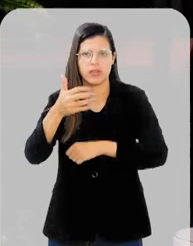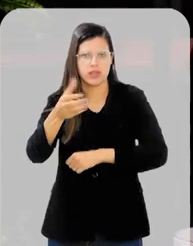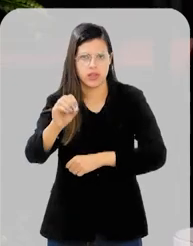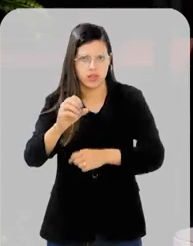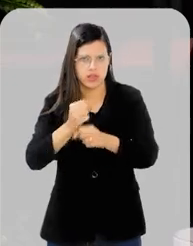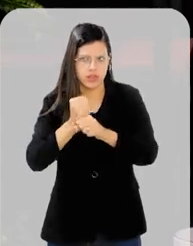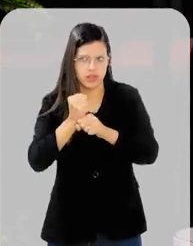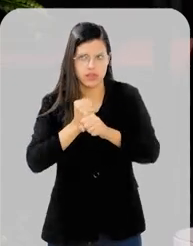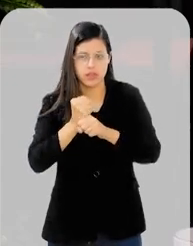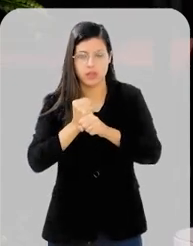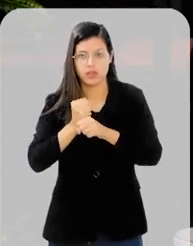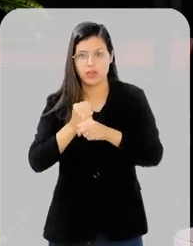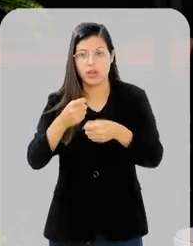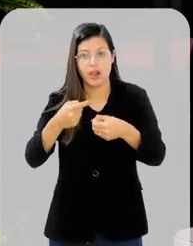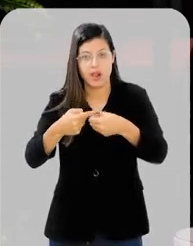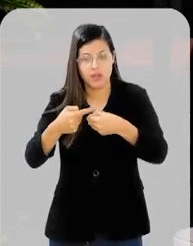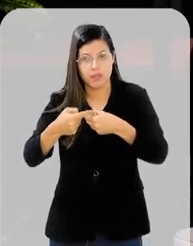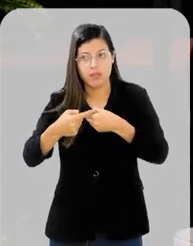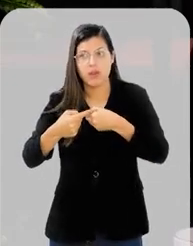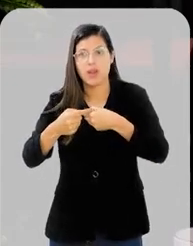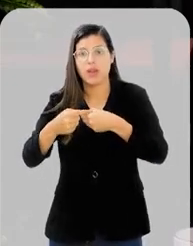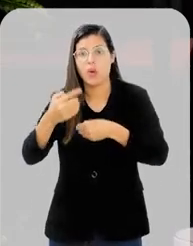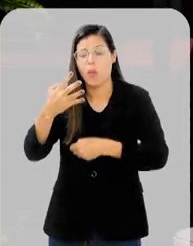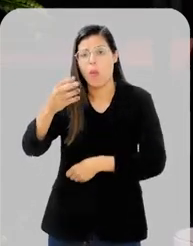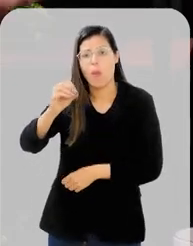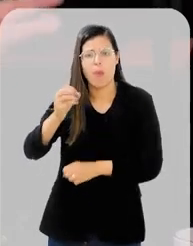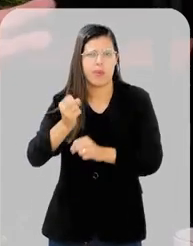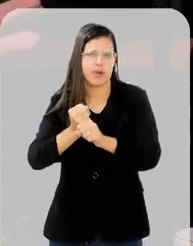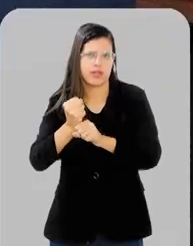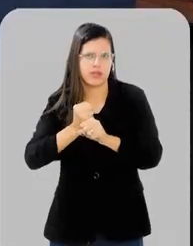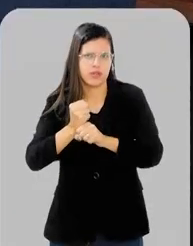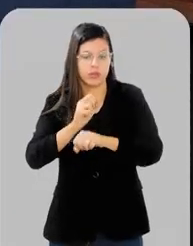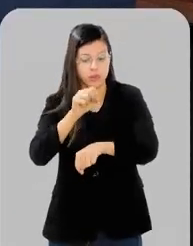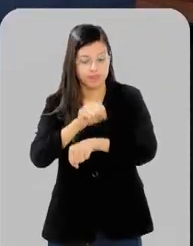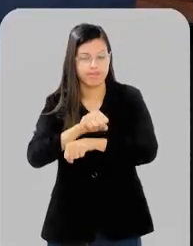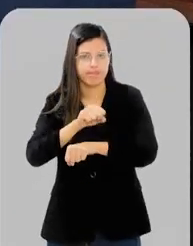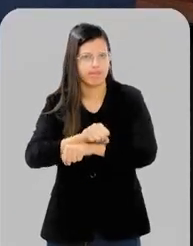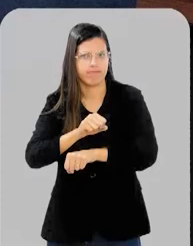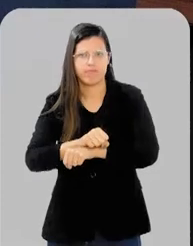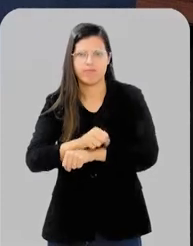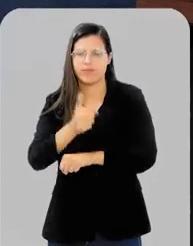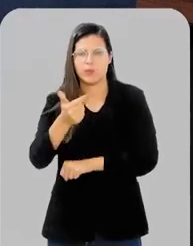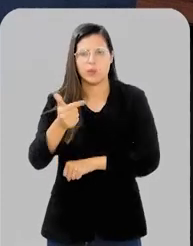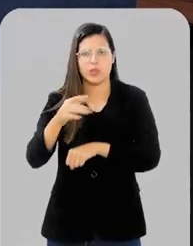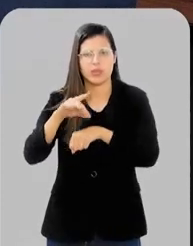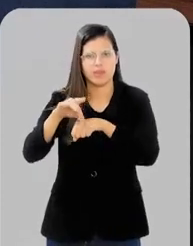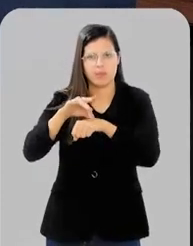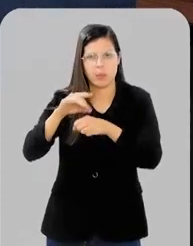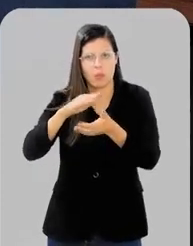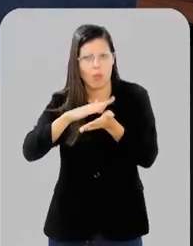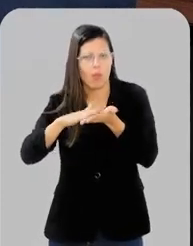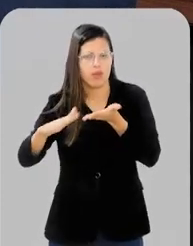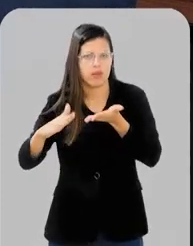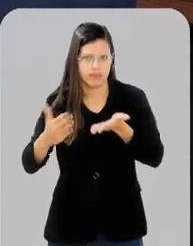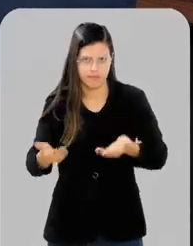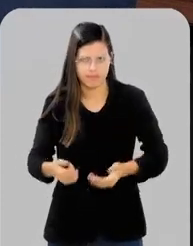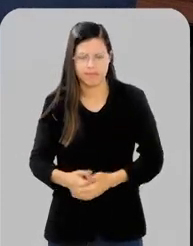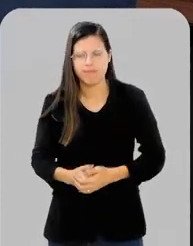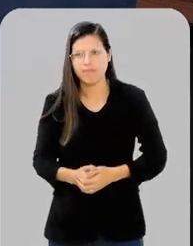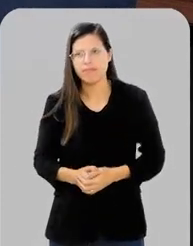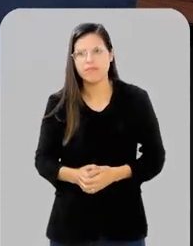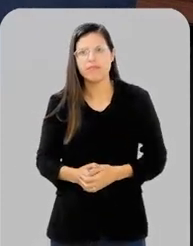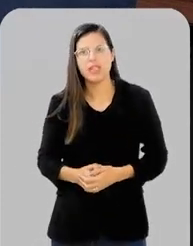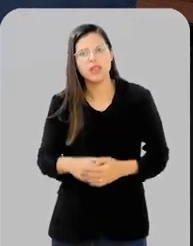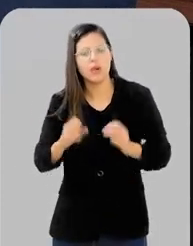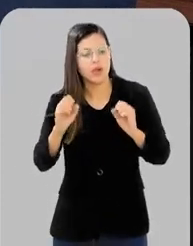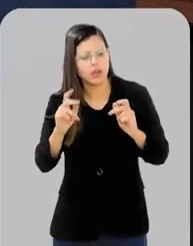e a aquele bairro já tava ali há 40 anos Então imagina 40 anos sem asfalto naquele lugar bom